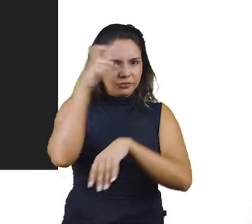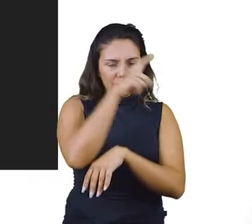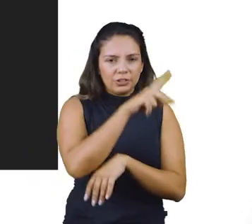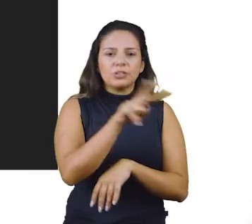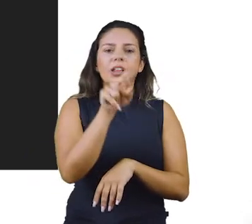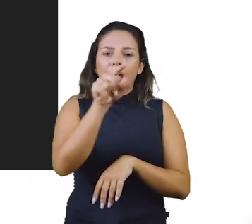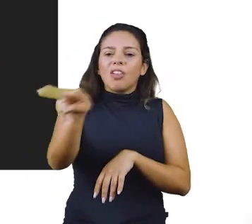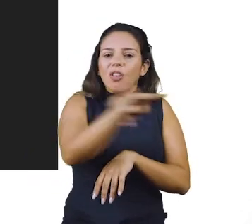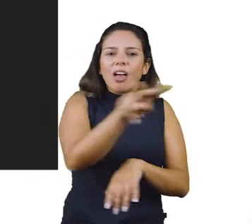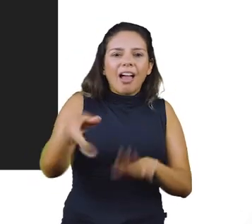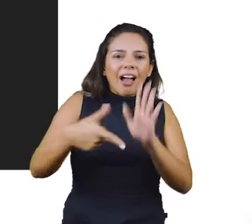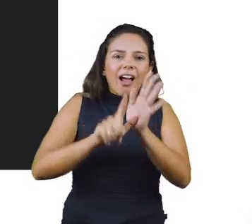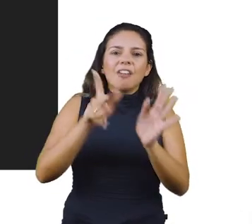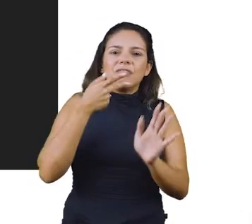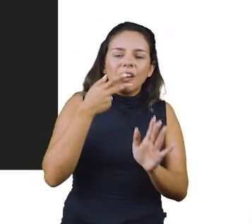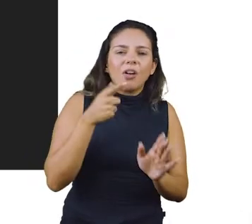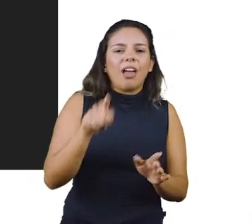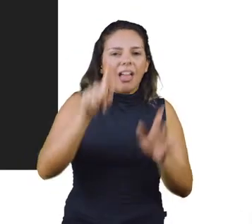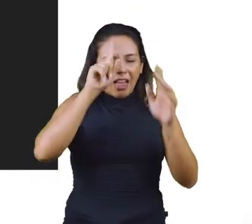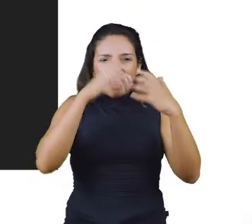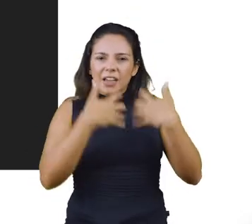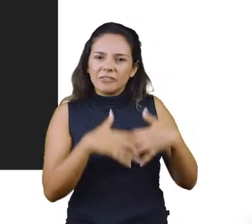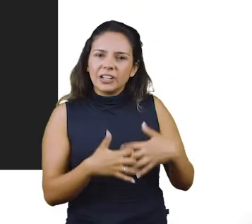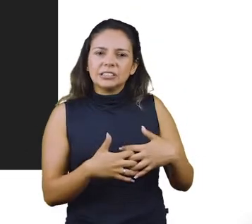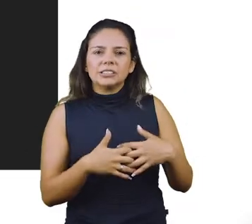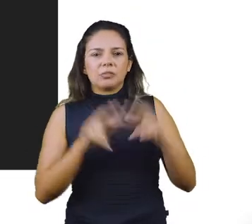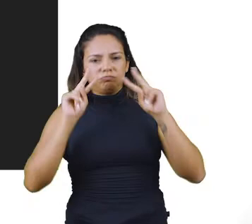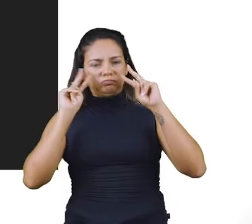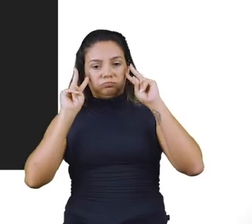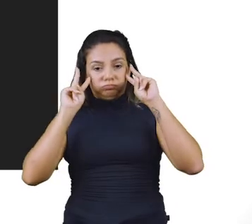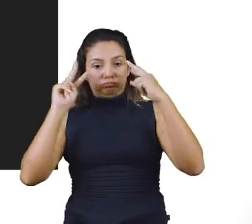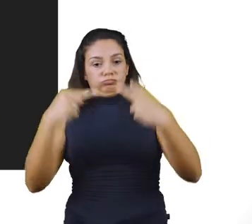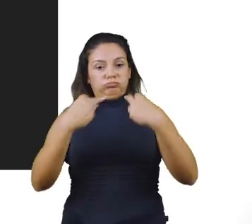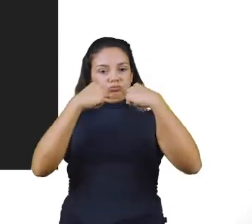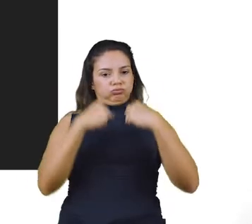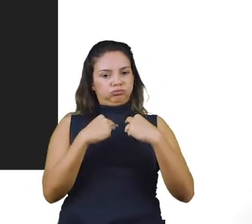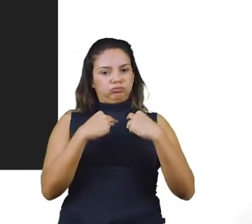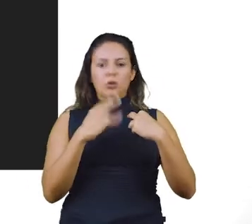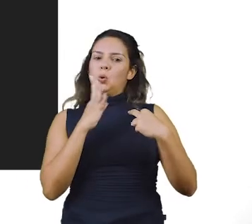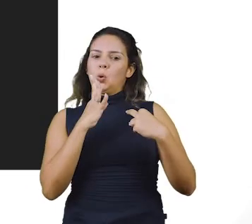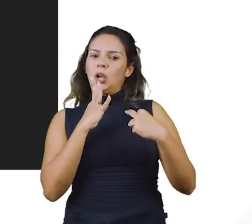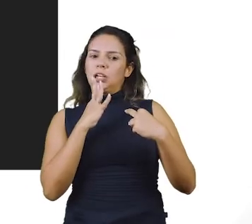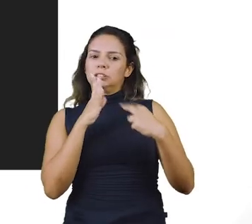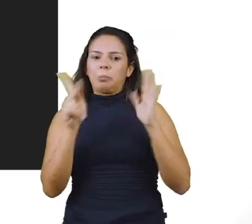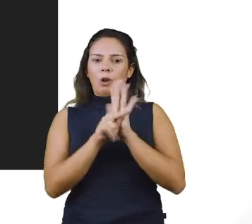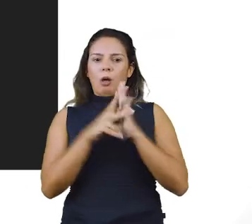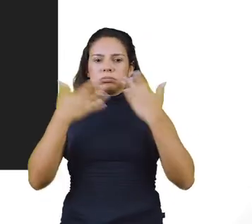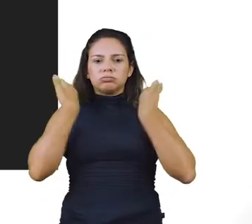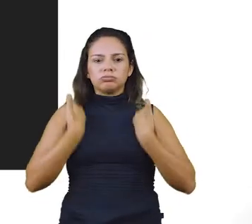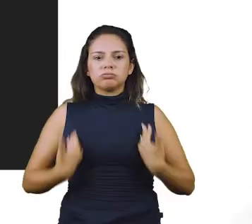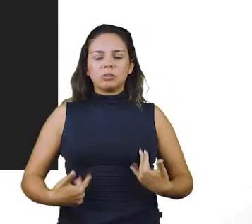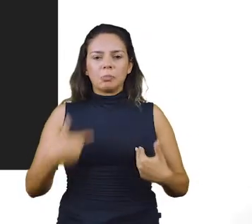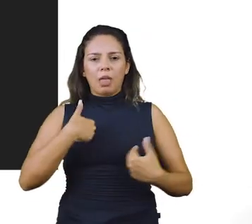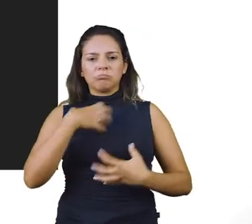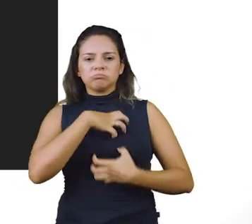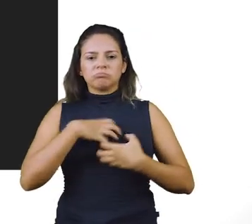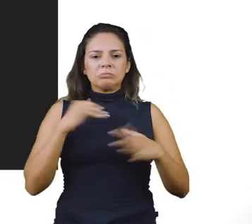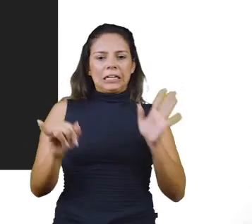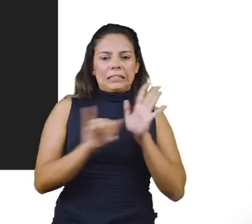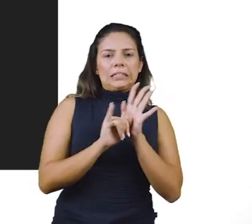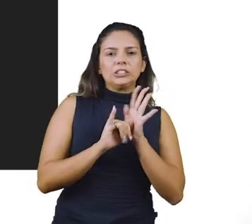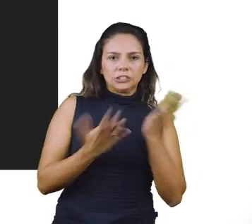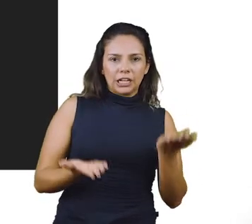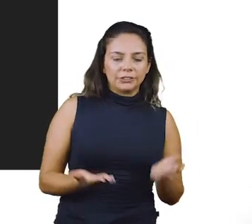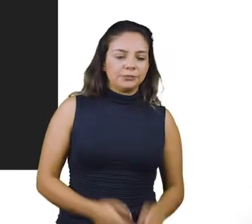dois falaram, nessa momento de reflexão, de autoconhecimento. Lopes, meu amigo, agora são 40 anos desde o lançamento do seu